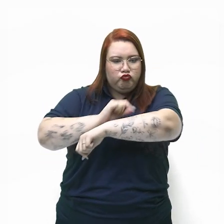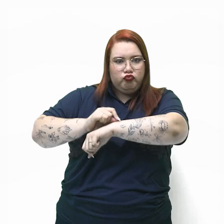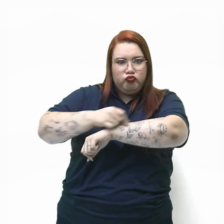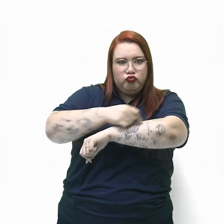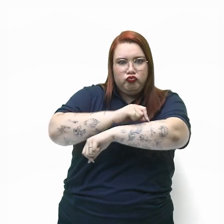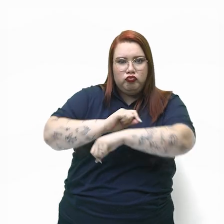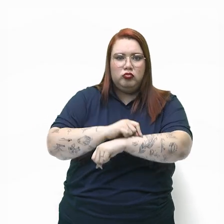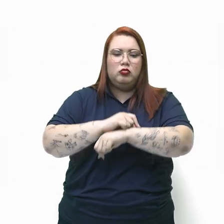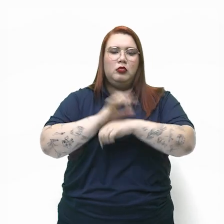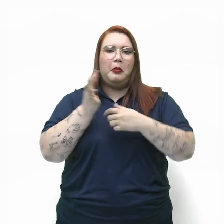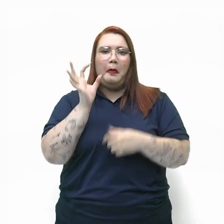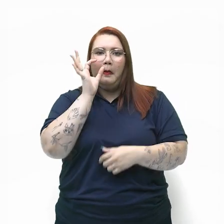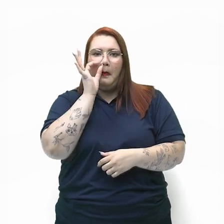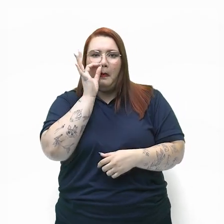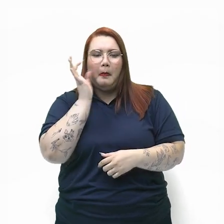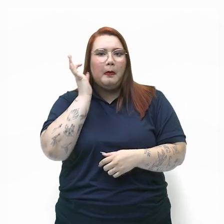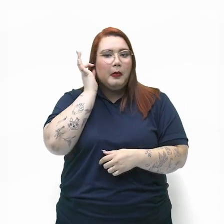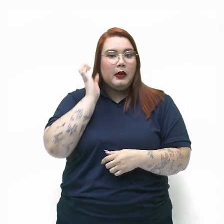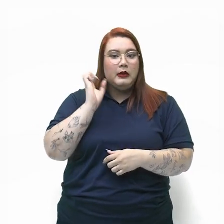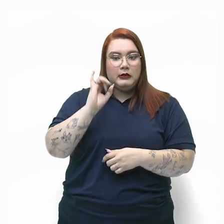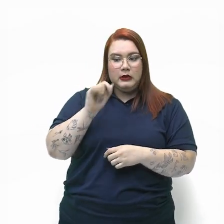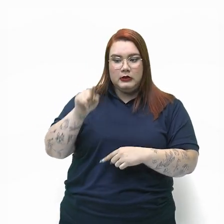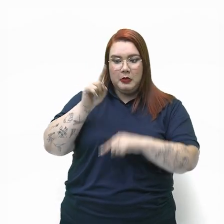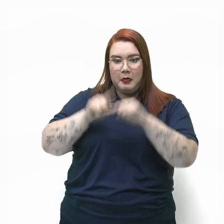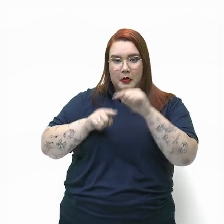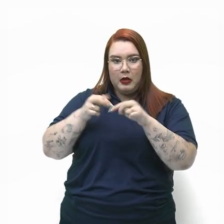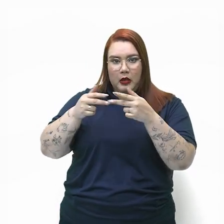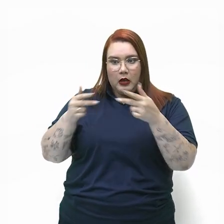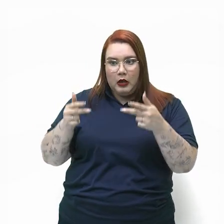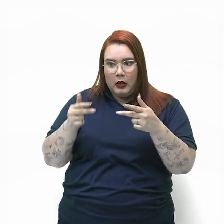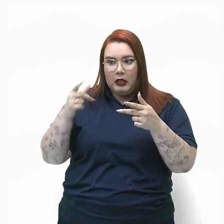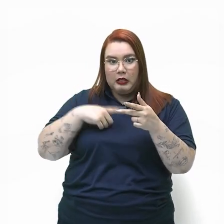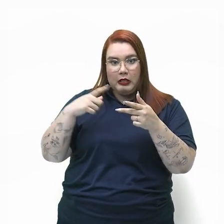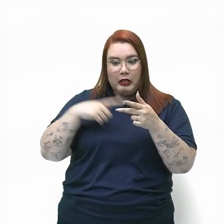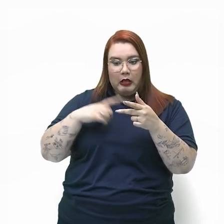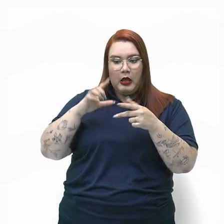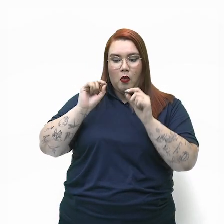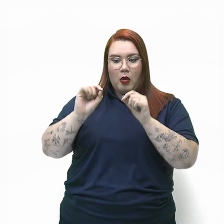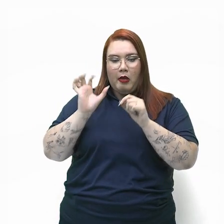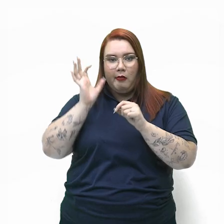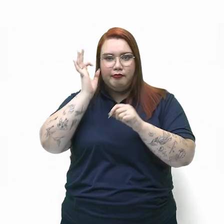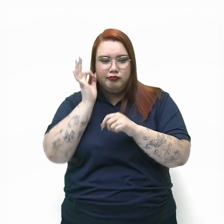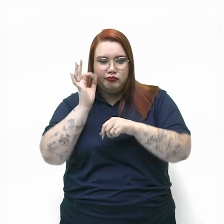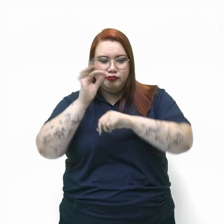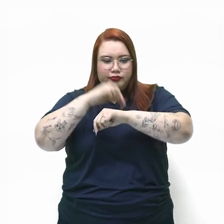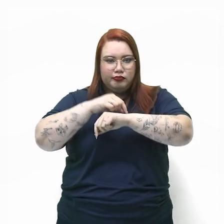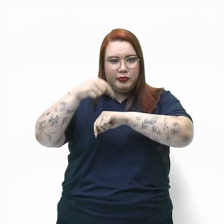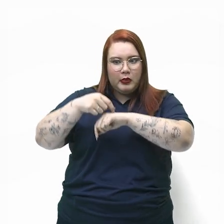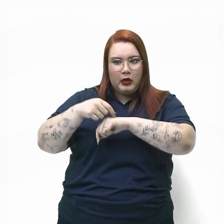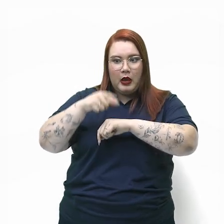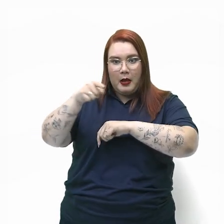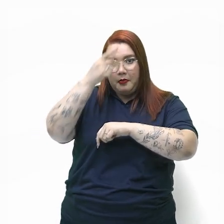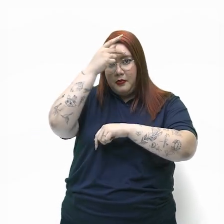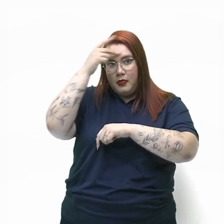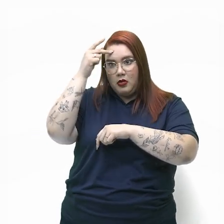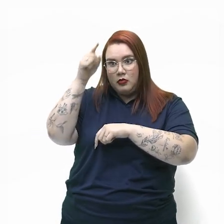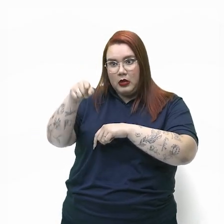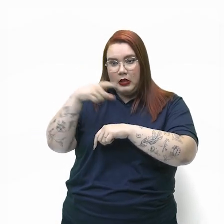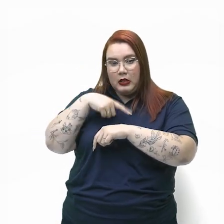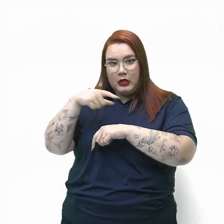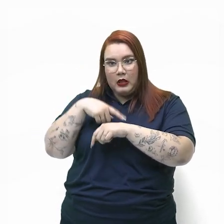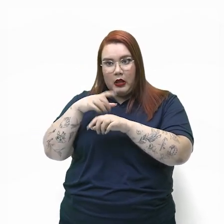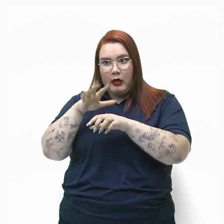tatuagem, pince, se esses instrumentos utilizados estiverem contaminados, né, se tiver acesso ali ao